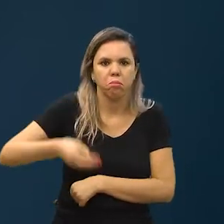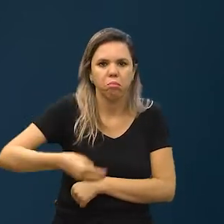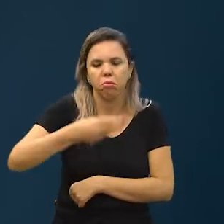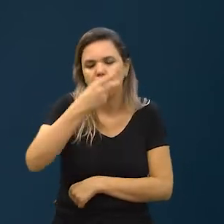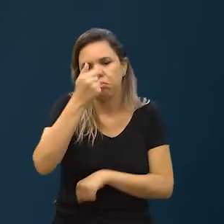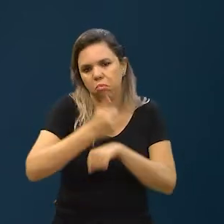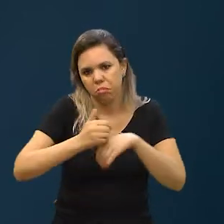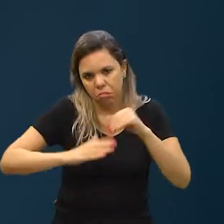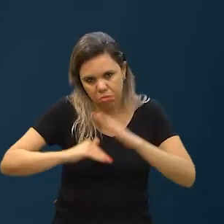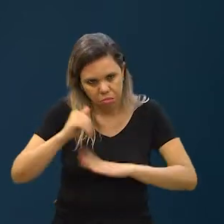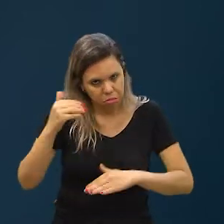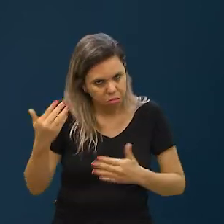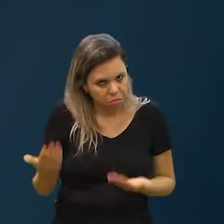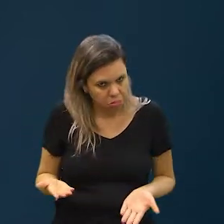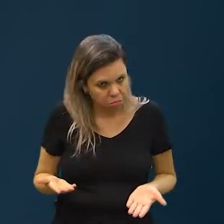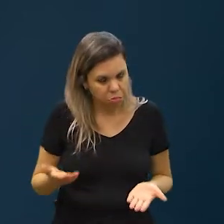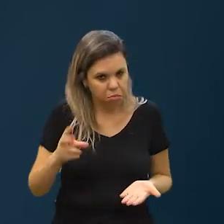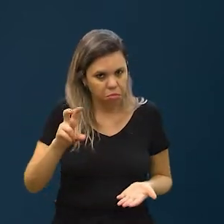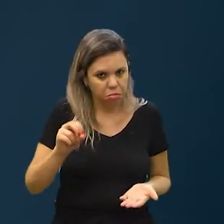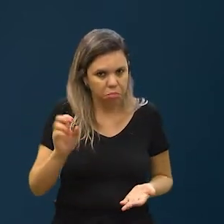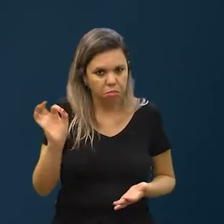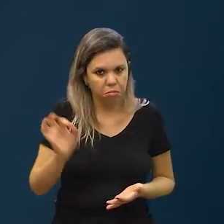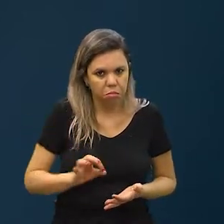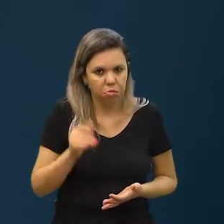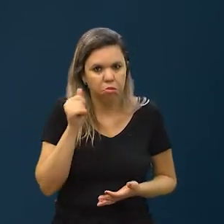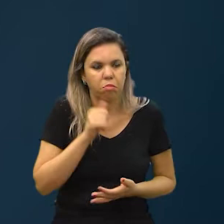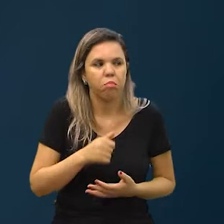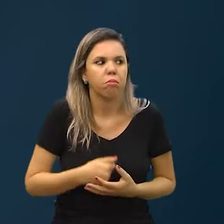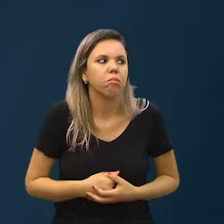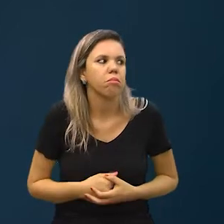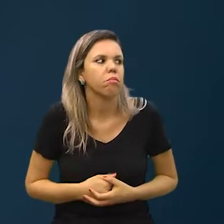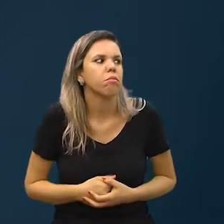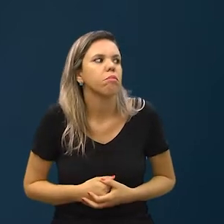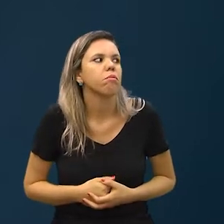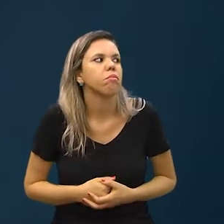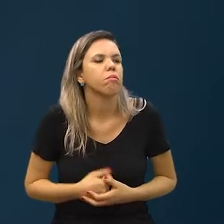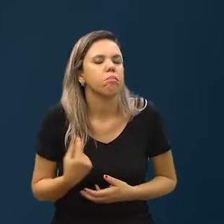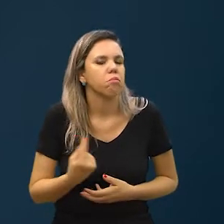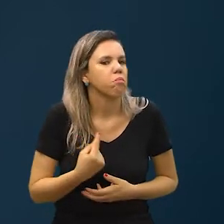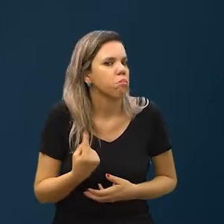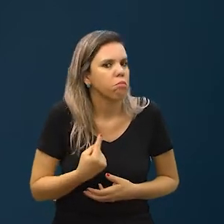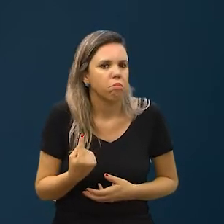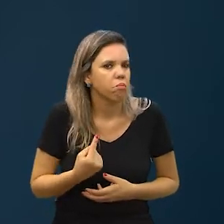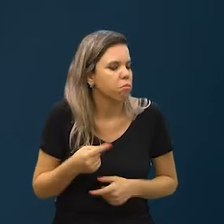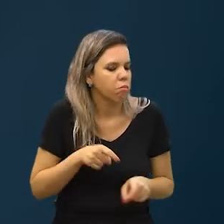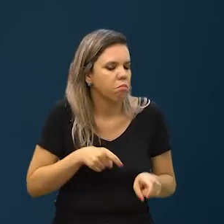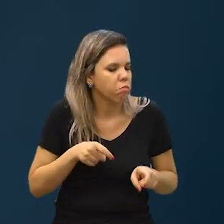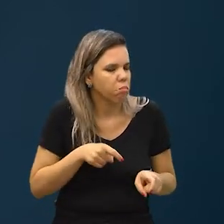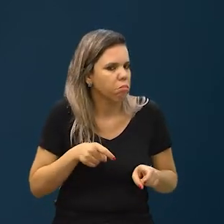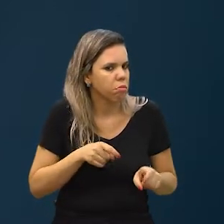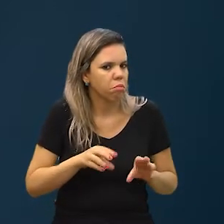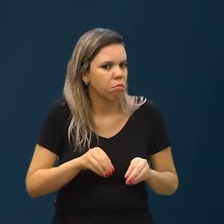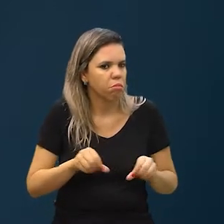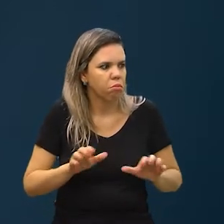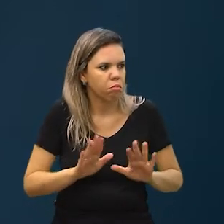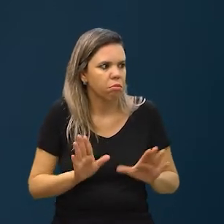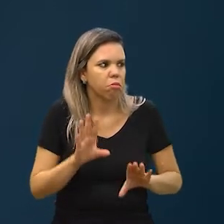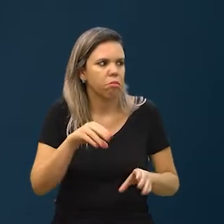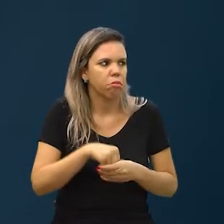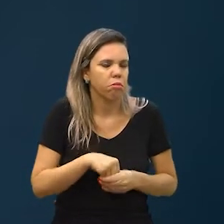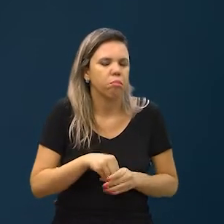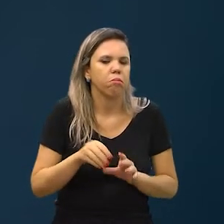de profissionais e mais de 50% são mulheres, né? Então, a mulher ela não está só no campo, lá com o pezinho na areia, ela está dentro